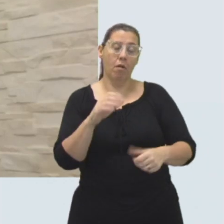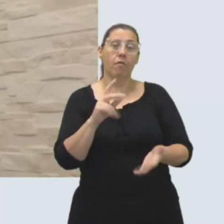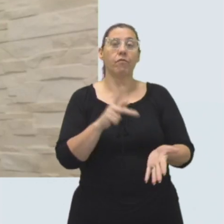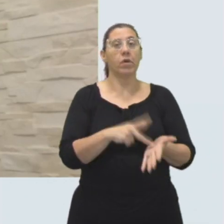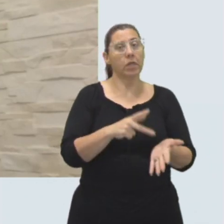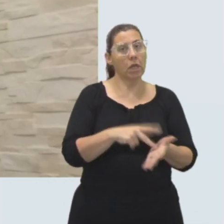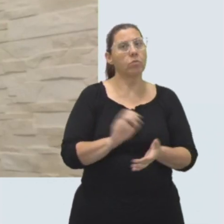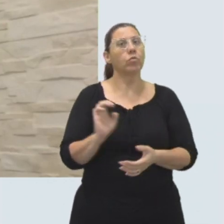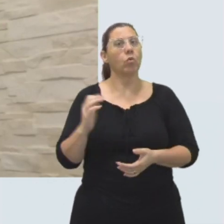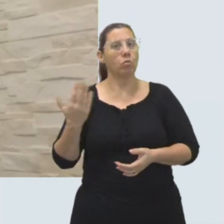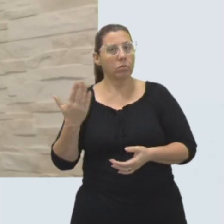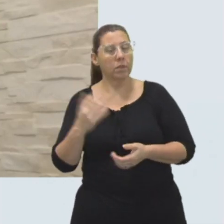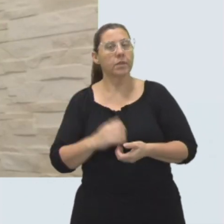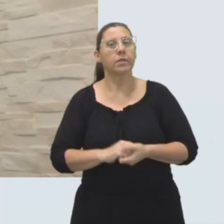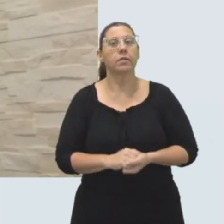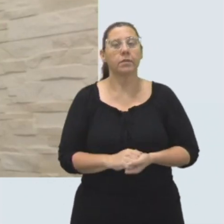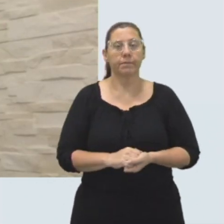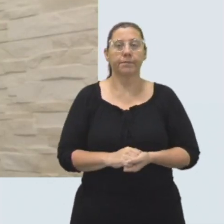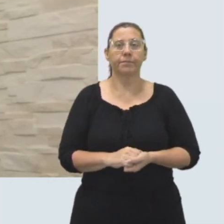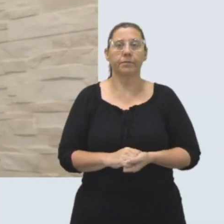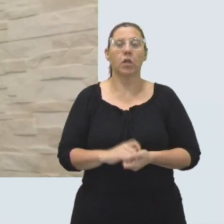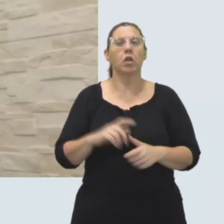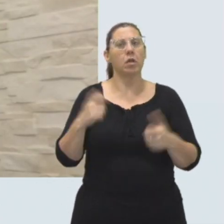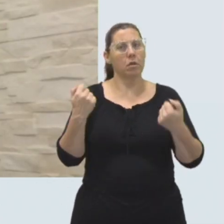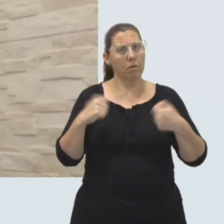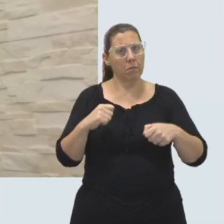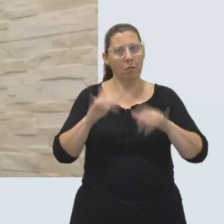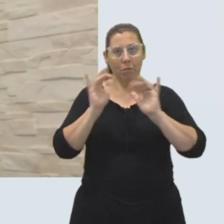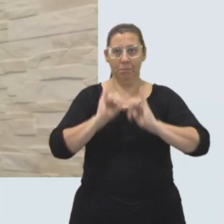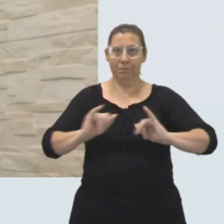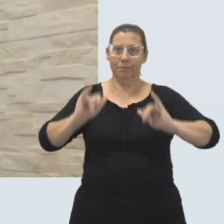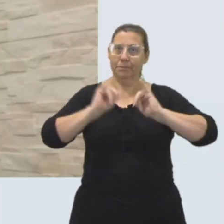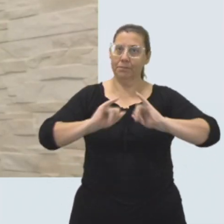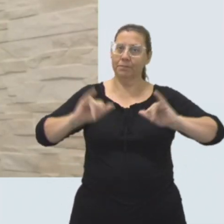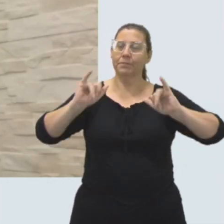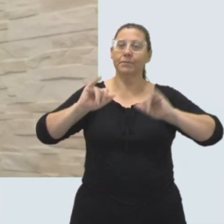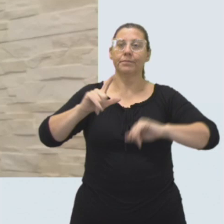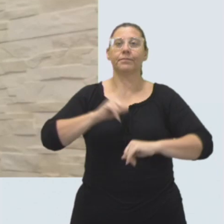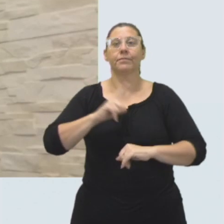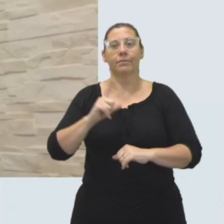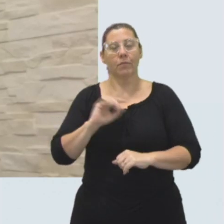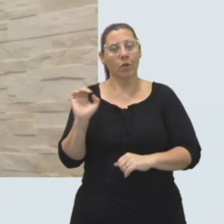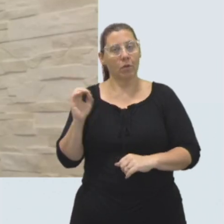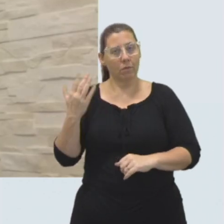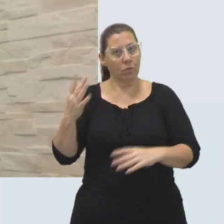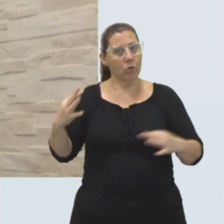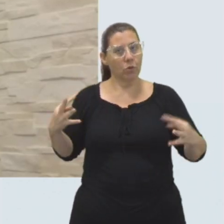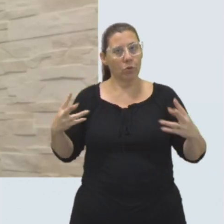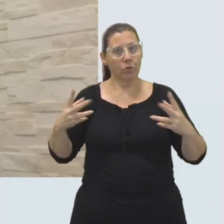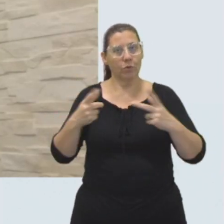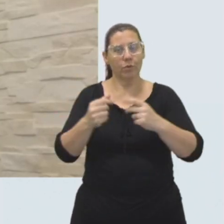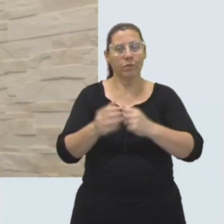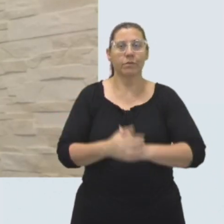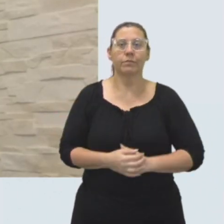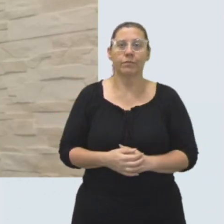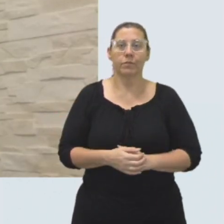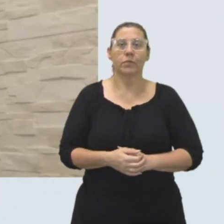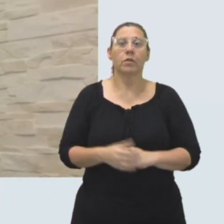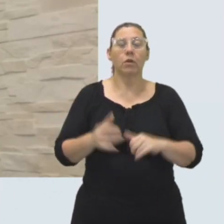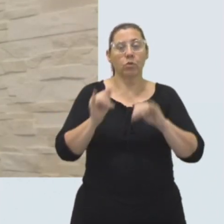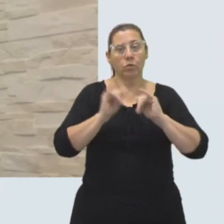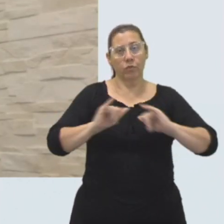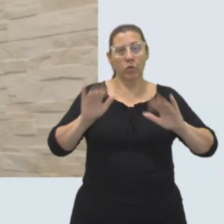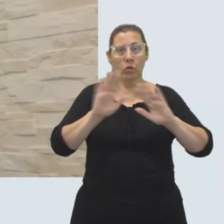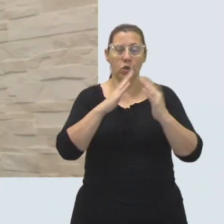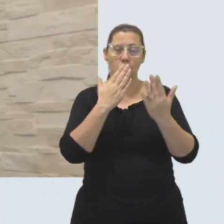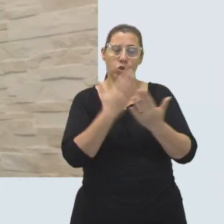uma função, e ela precisa ser divulgada para cumprir a sua função, né? Ela precisa ser divulgada, seja na escola,